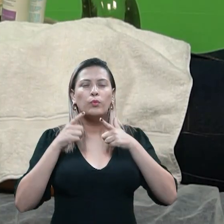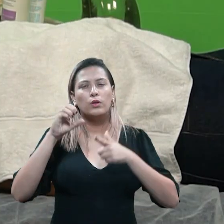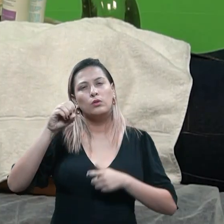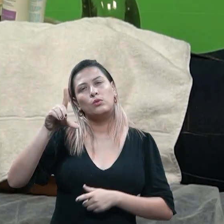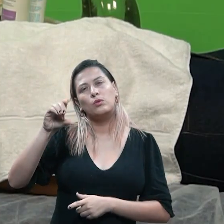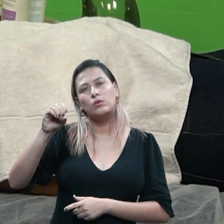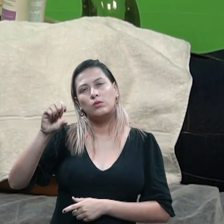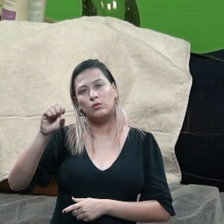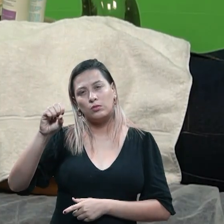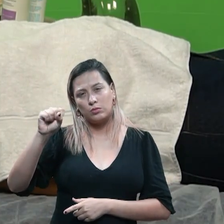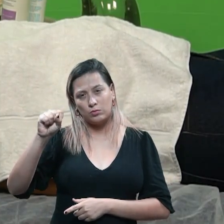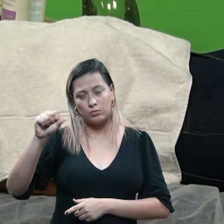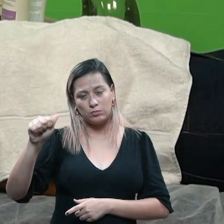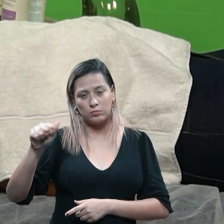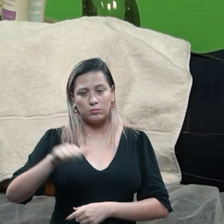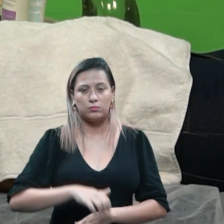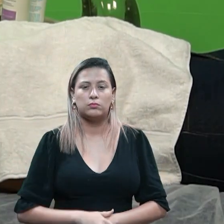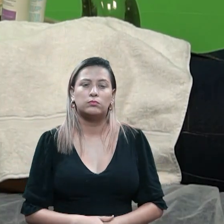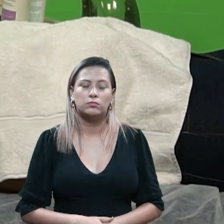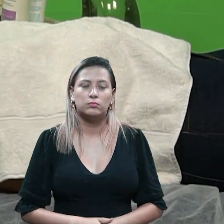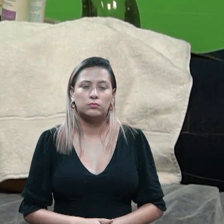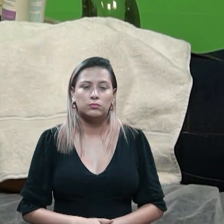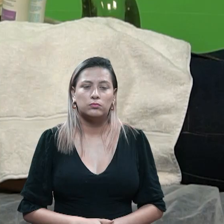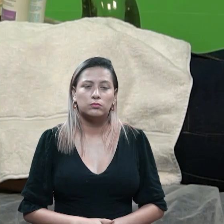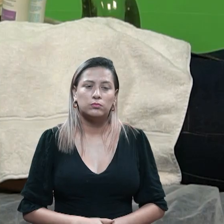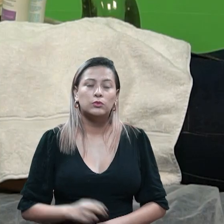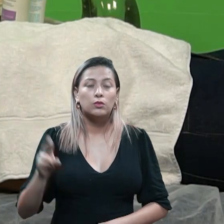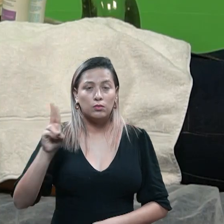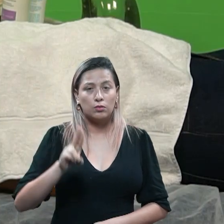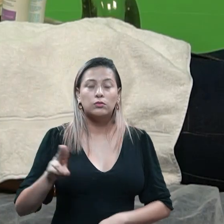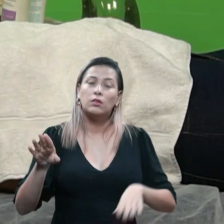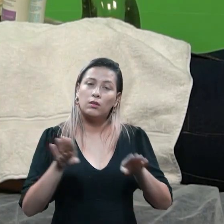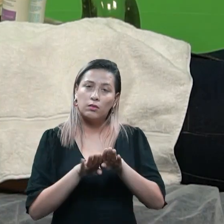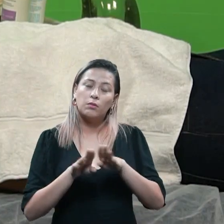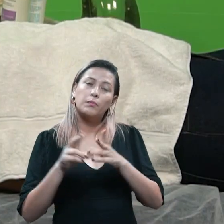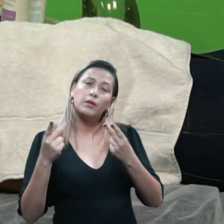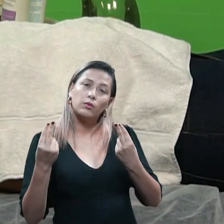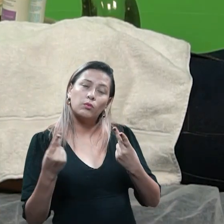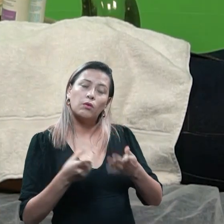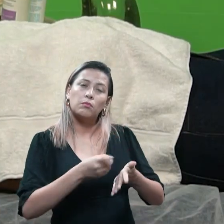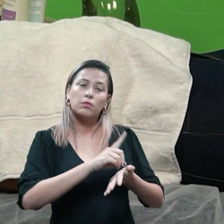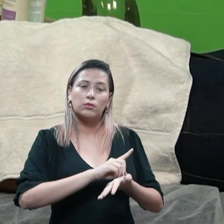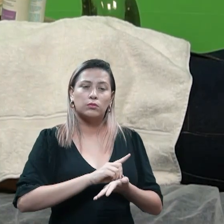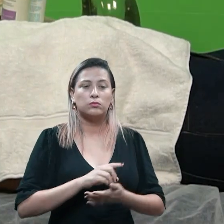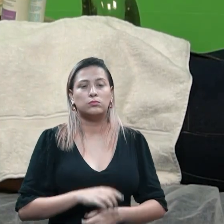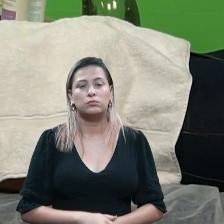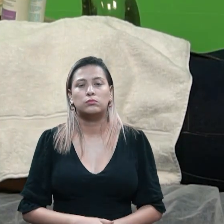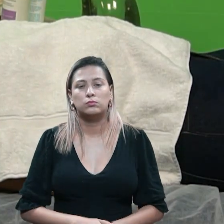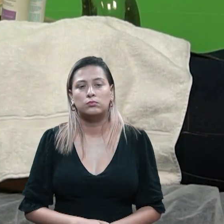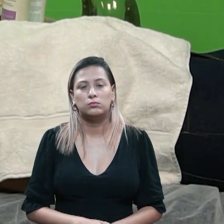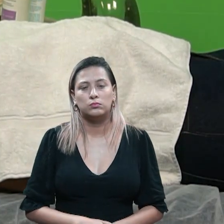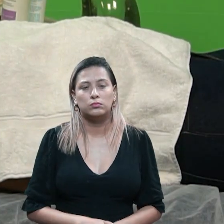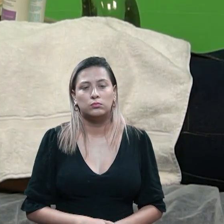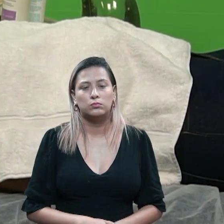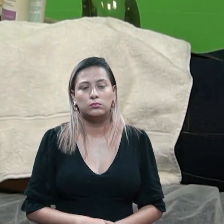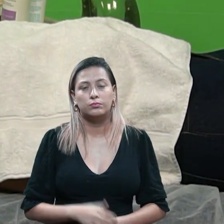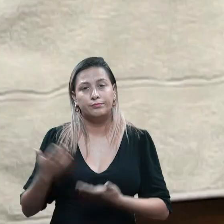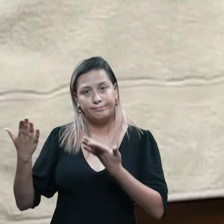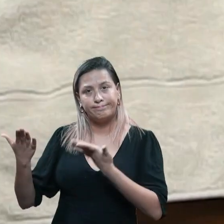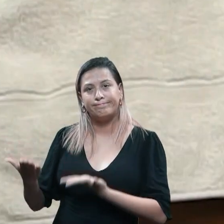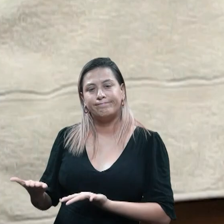mesma forma que eu apliquei o outro, eu posso aplicar esse aqui. Ou também eu posso umedecer uma gaze ou